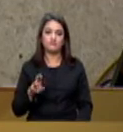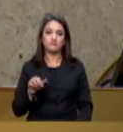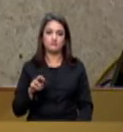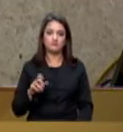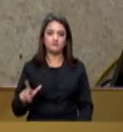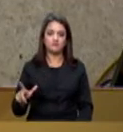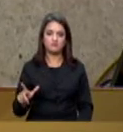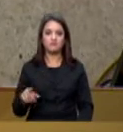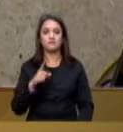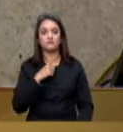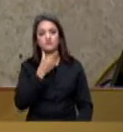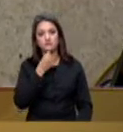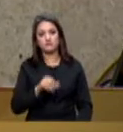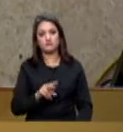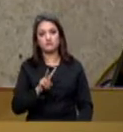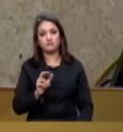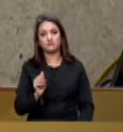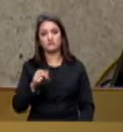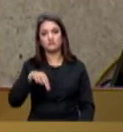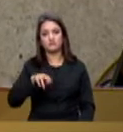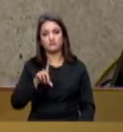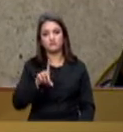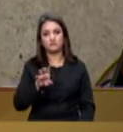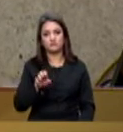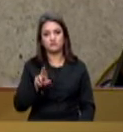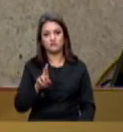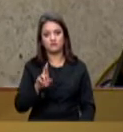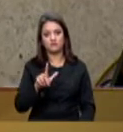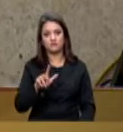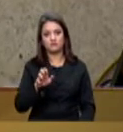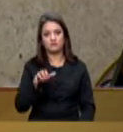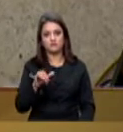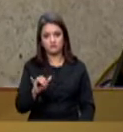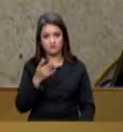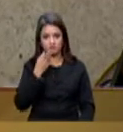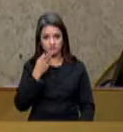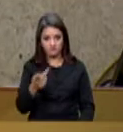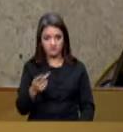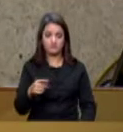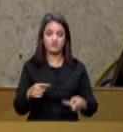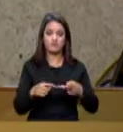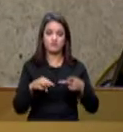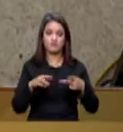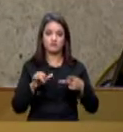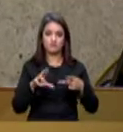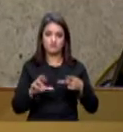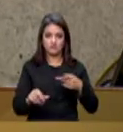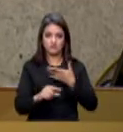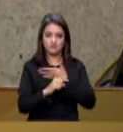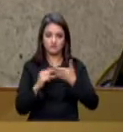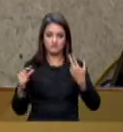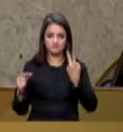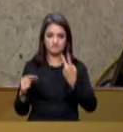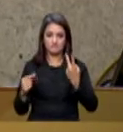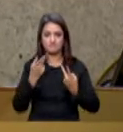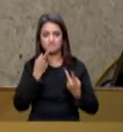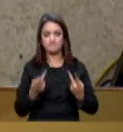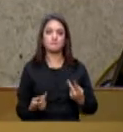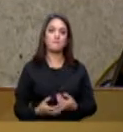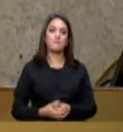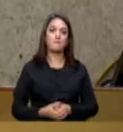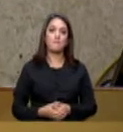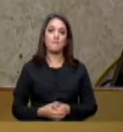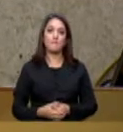de Vanderlei da Silva Paganini e Miriam Moreira Bocchiglieri,